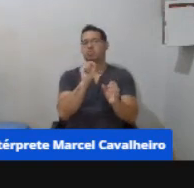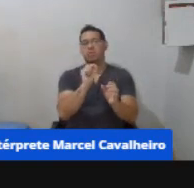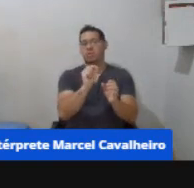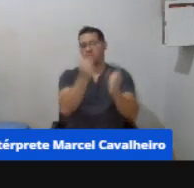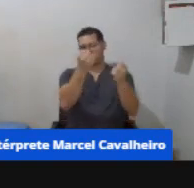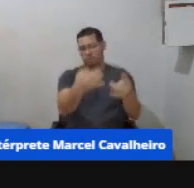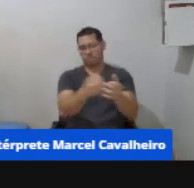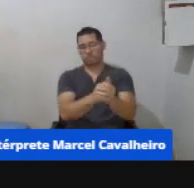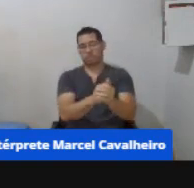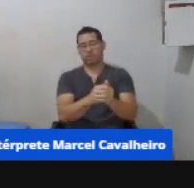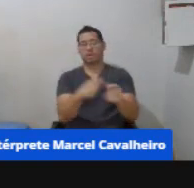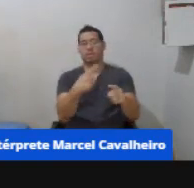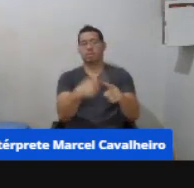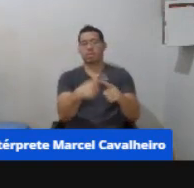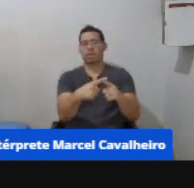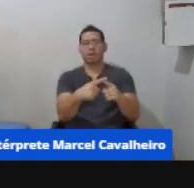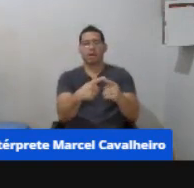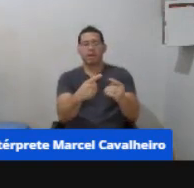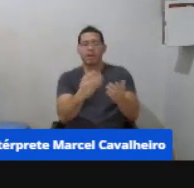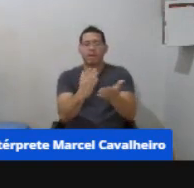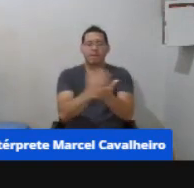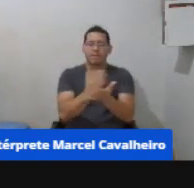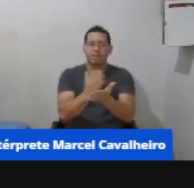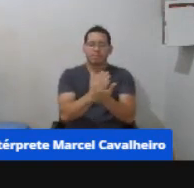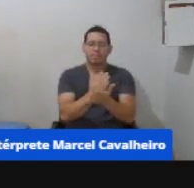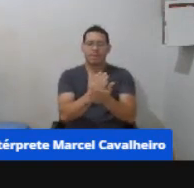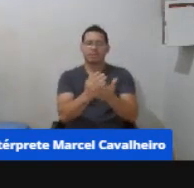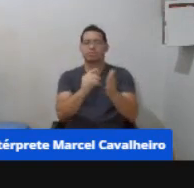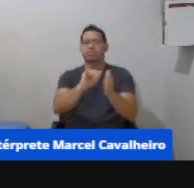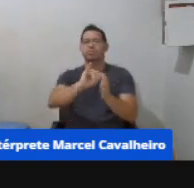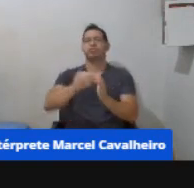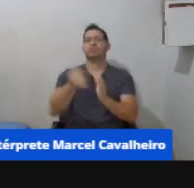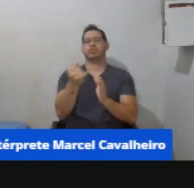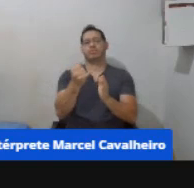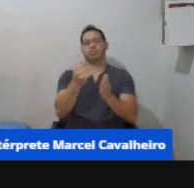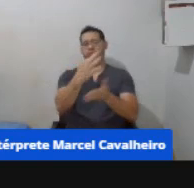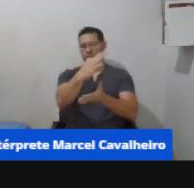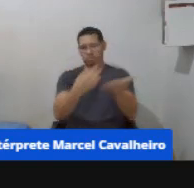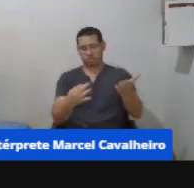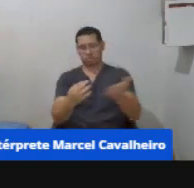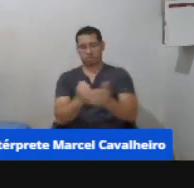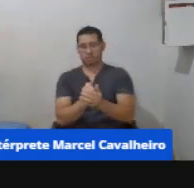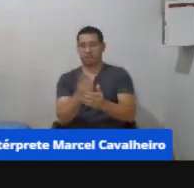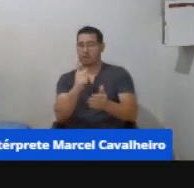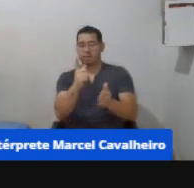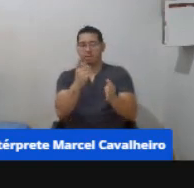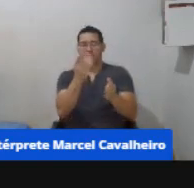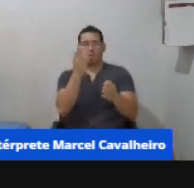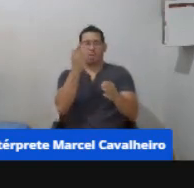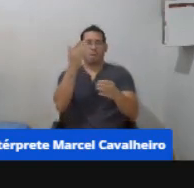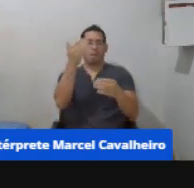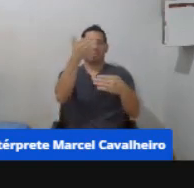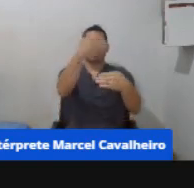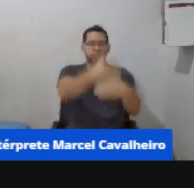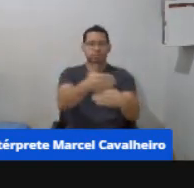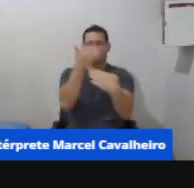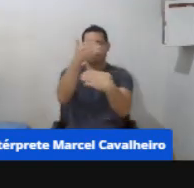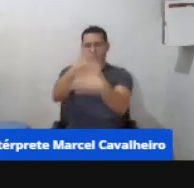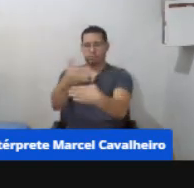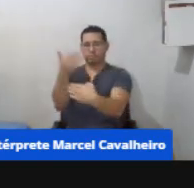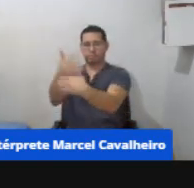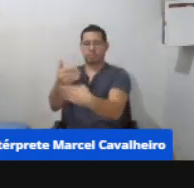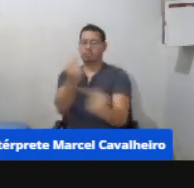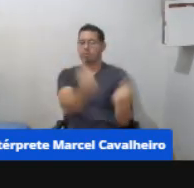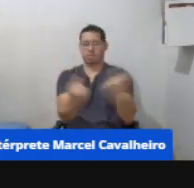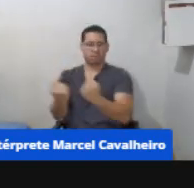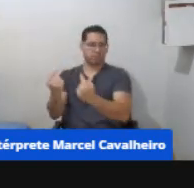são perspectivas dos gêneros textuais, não barreiras de sua funcionalidade social ou